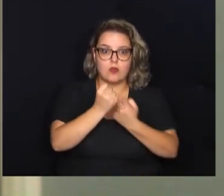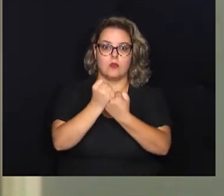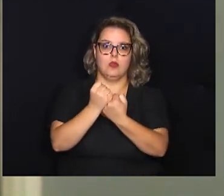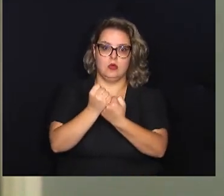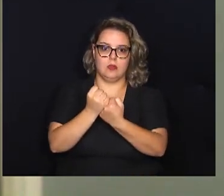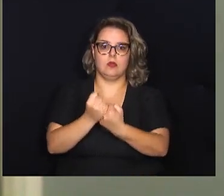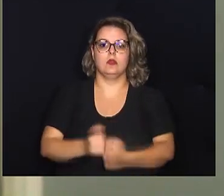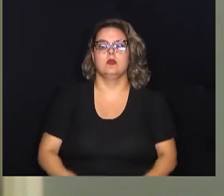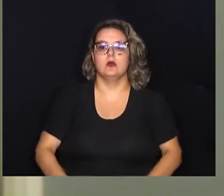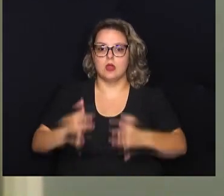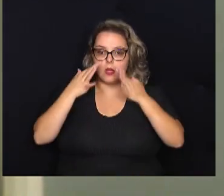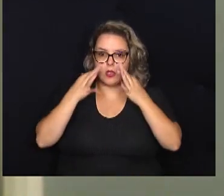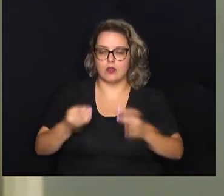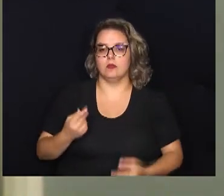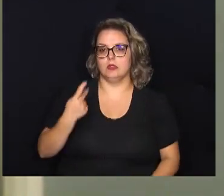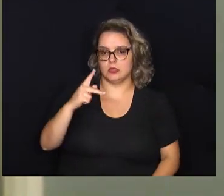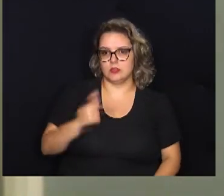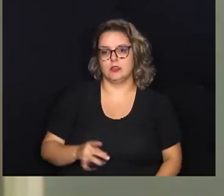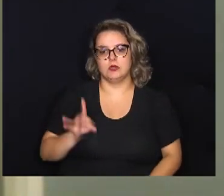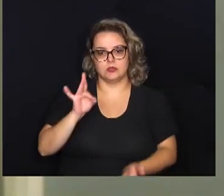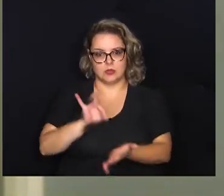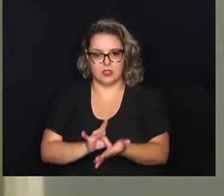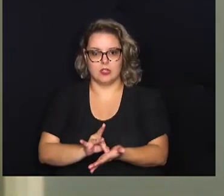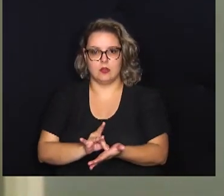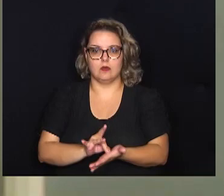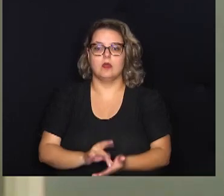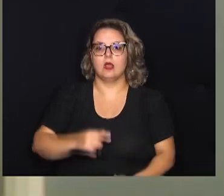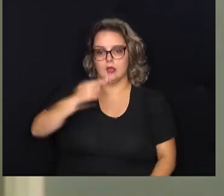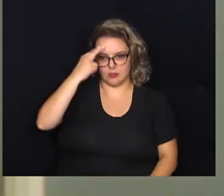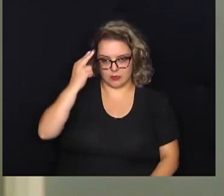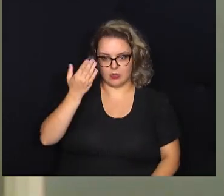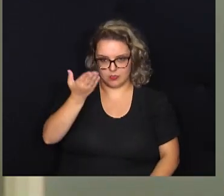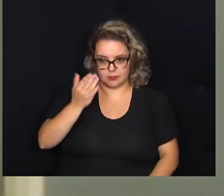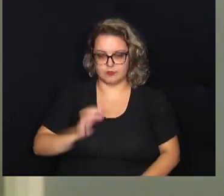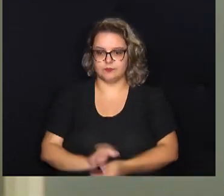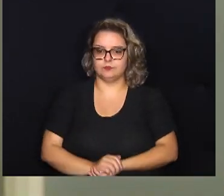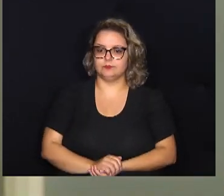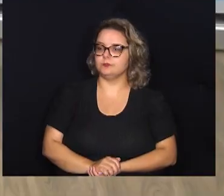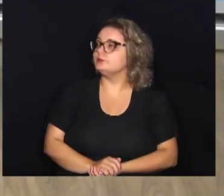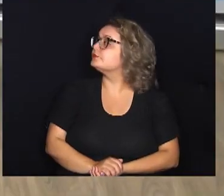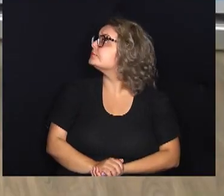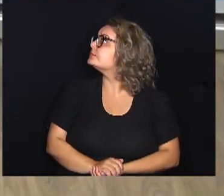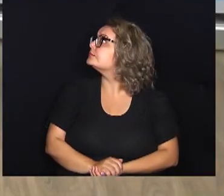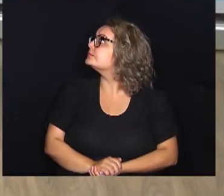e prestar atenção na sua realidade. Gabriel, é com você.